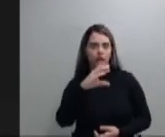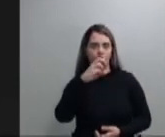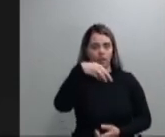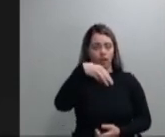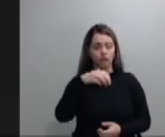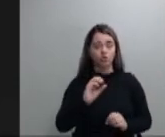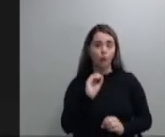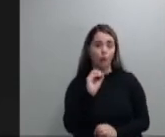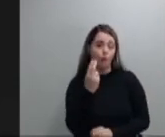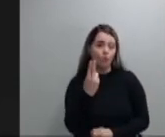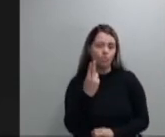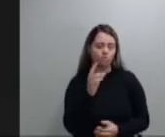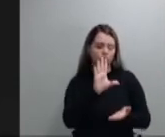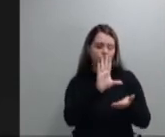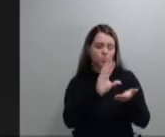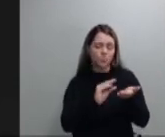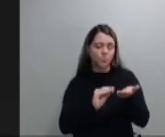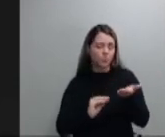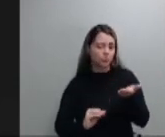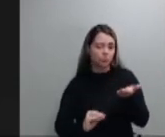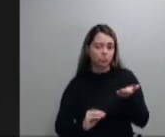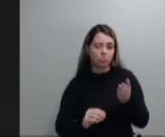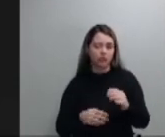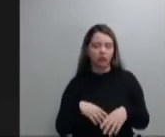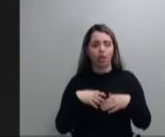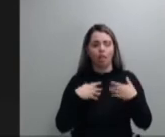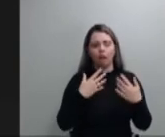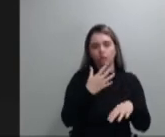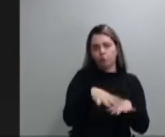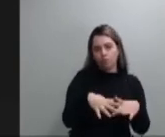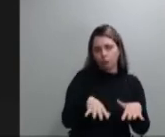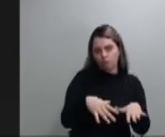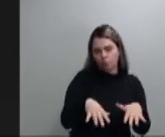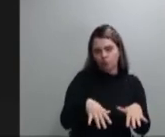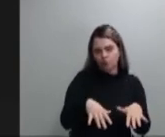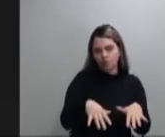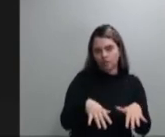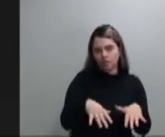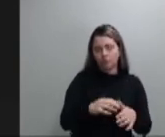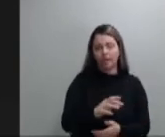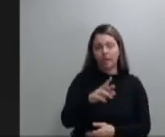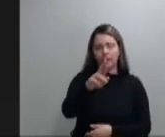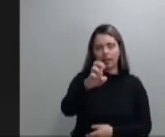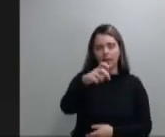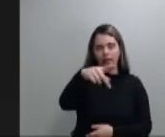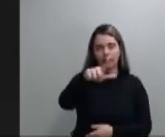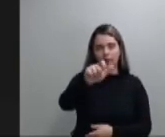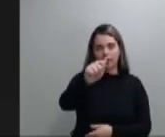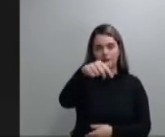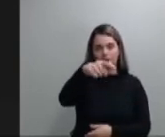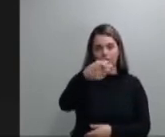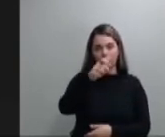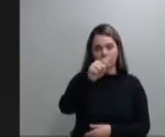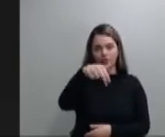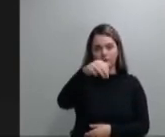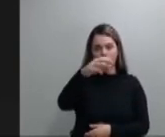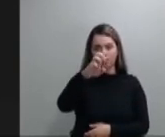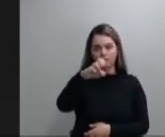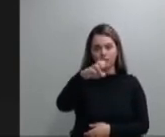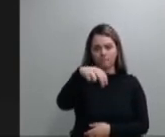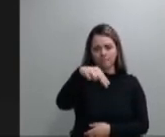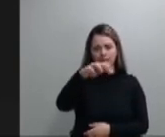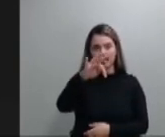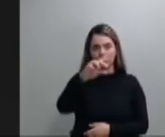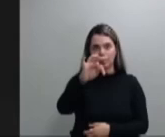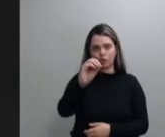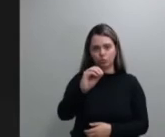na minha visão é com o rebaixamento porque senão desaparece a utilidade em parte do incentivo mas isso o